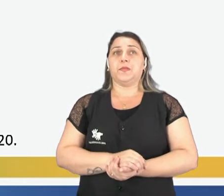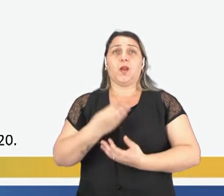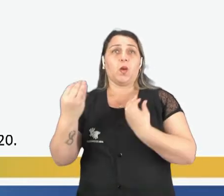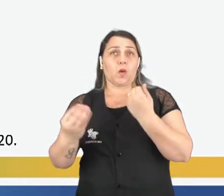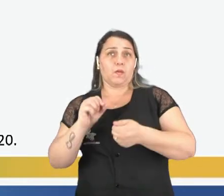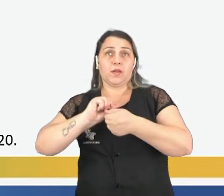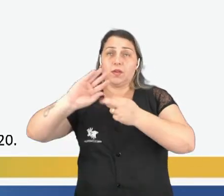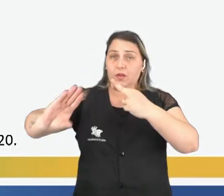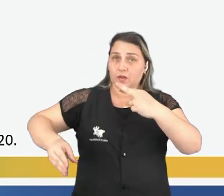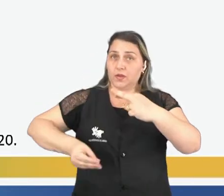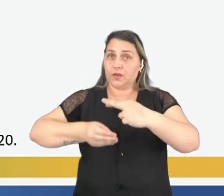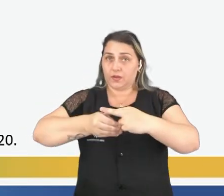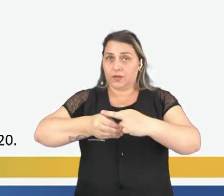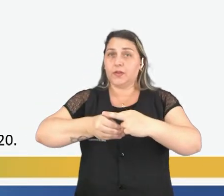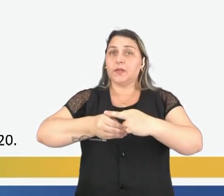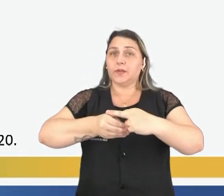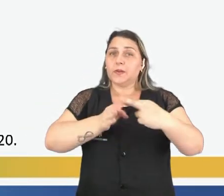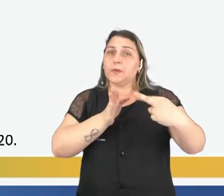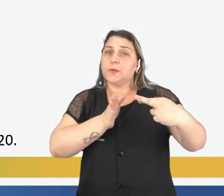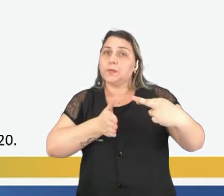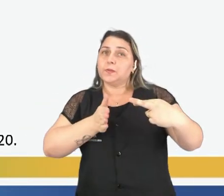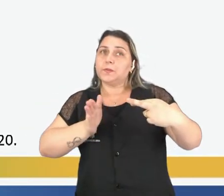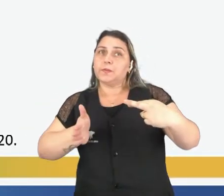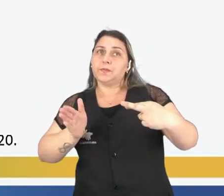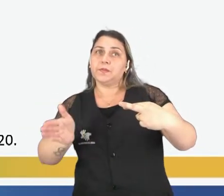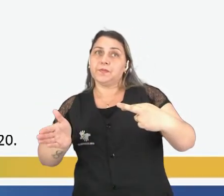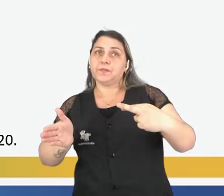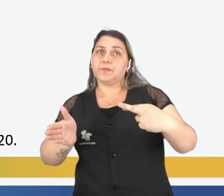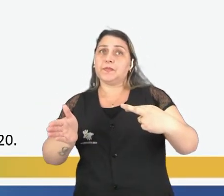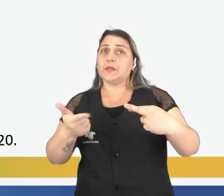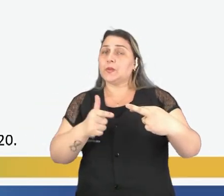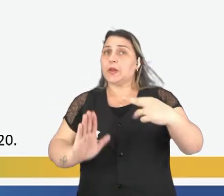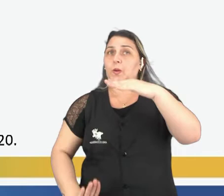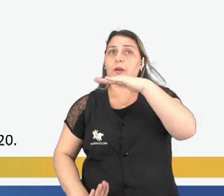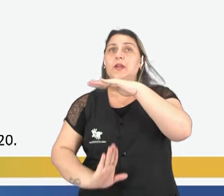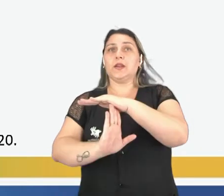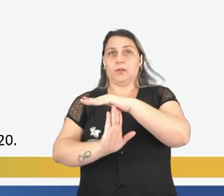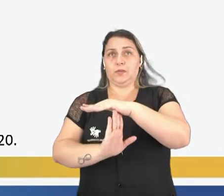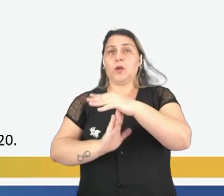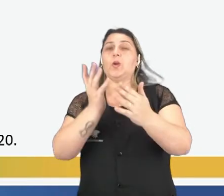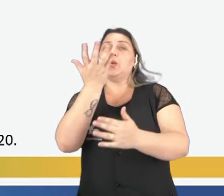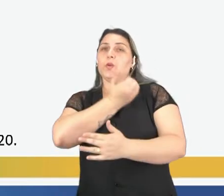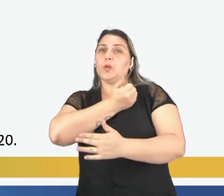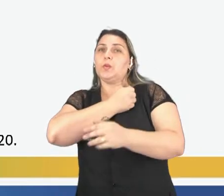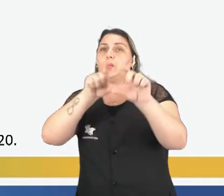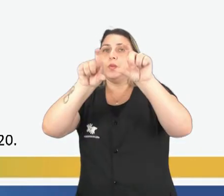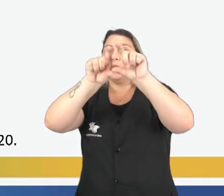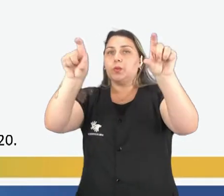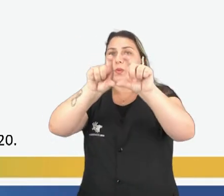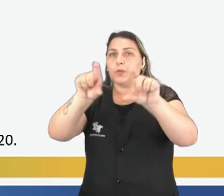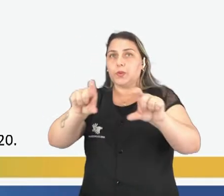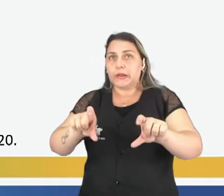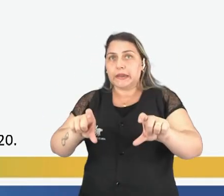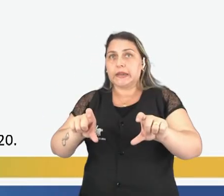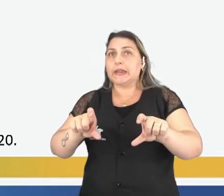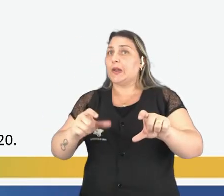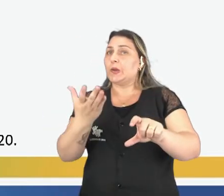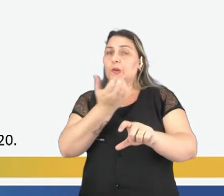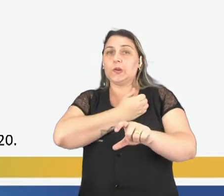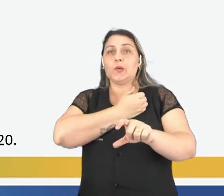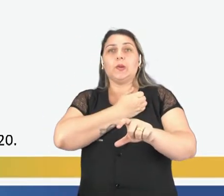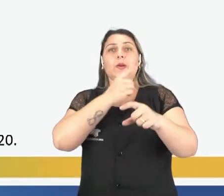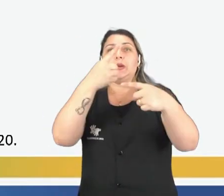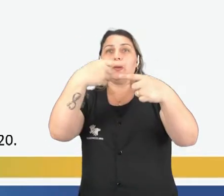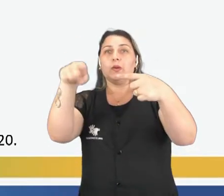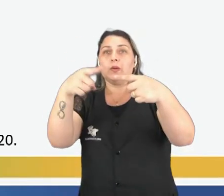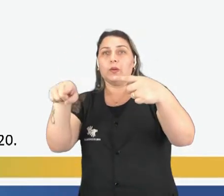Como fazer uma resenha passo a passo, olha só. Não há um limite em relação ao número de parágrafos, nem ao número de linhas